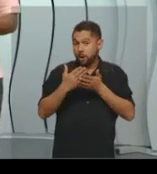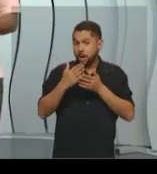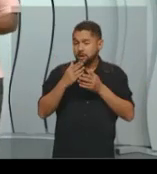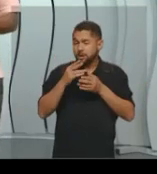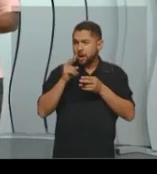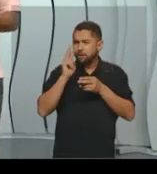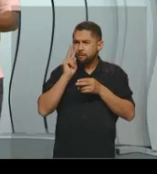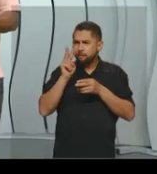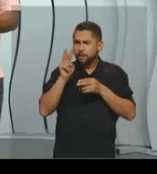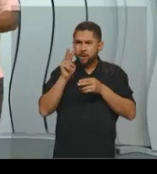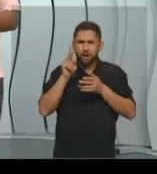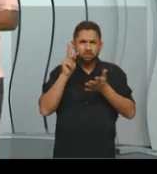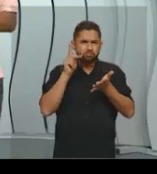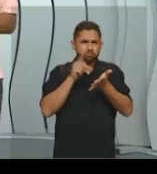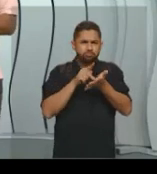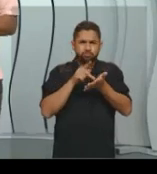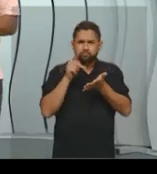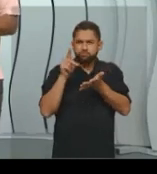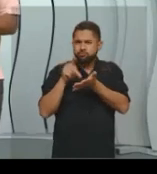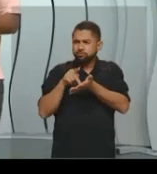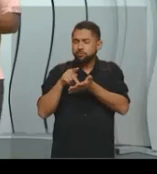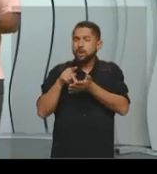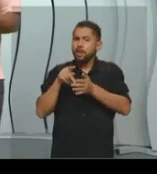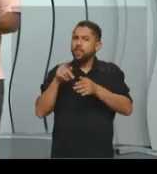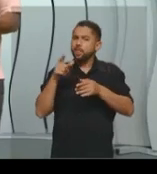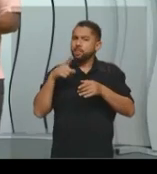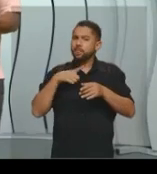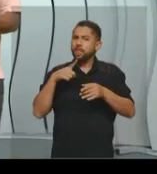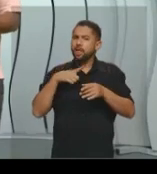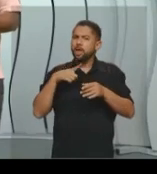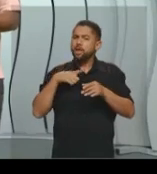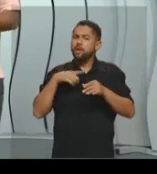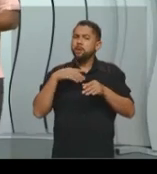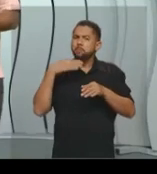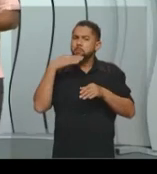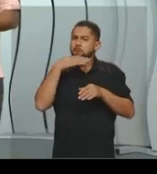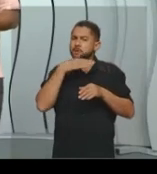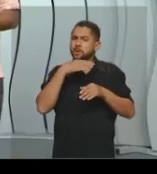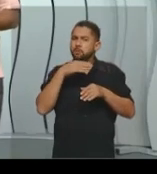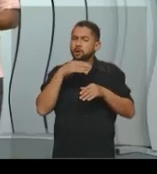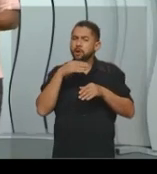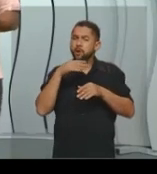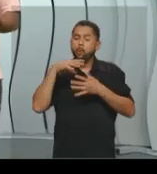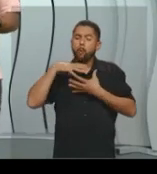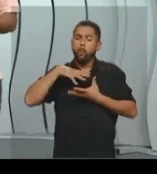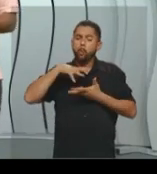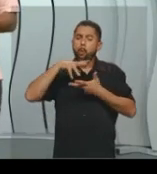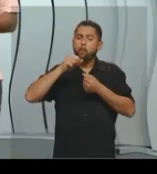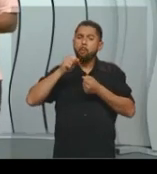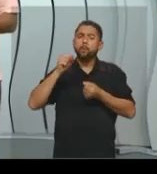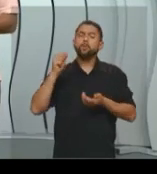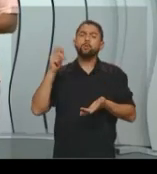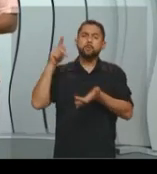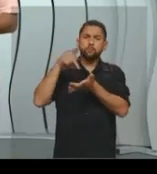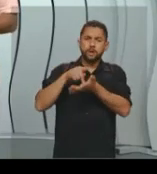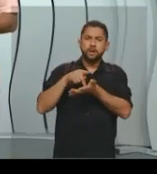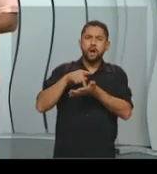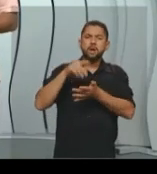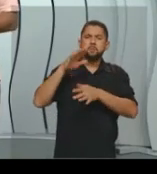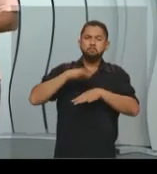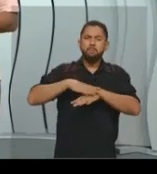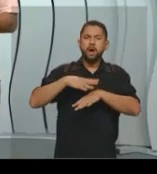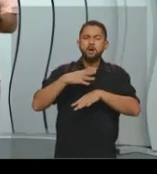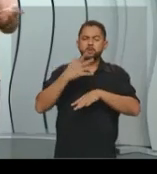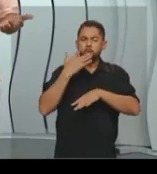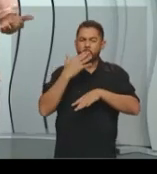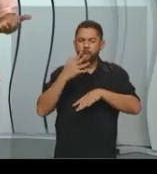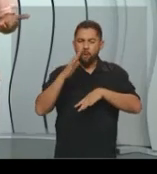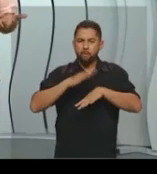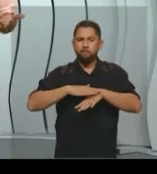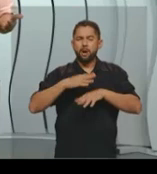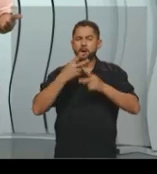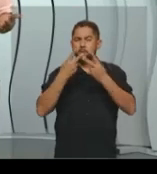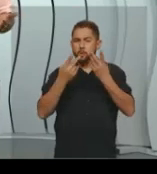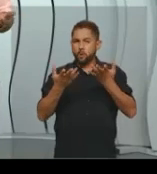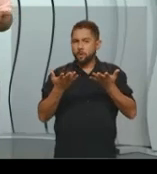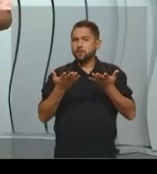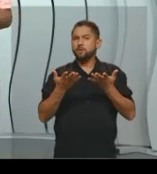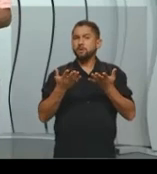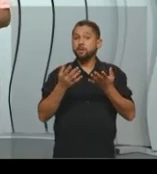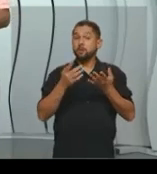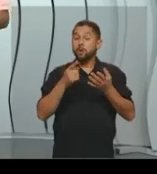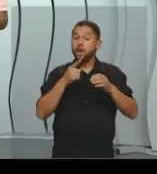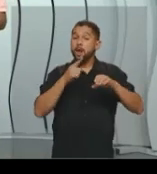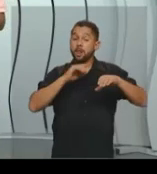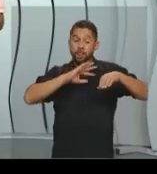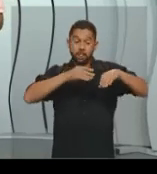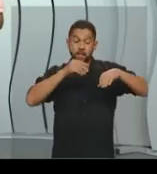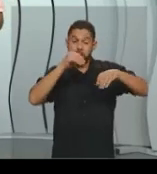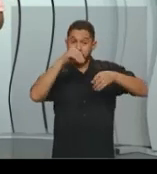percebe que o mundo real, ele é muito mais verdadeiro, muito mais colorido, muito mais nítido do que o mundo das sombras. Então